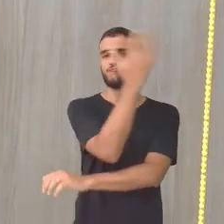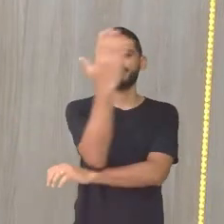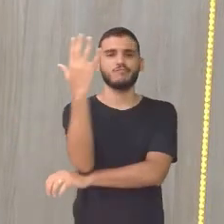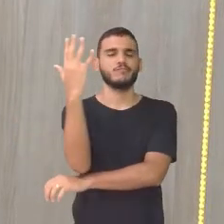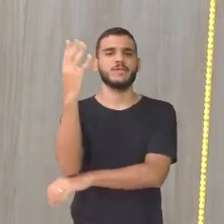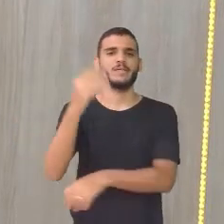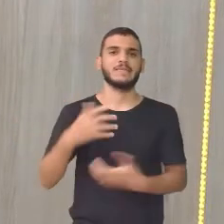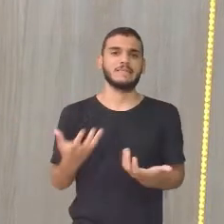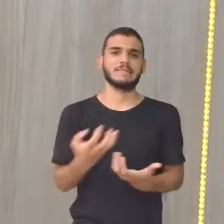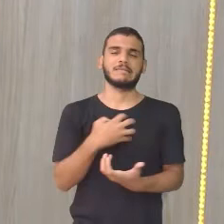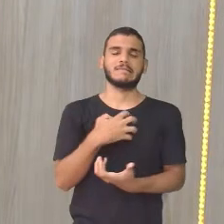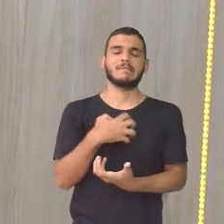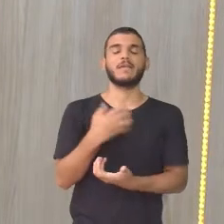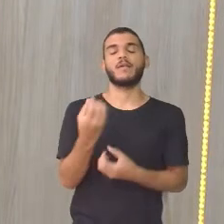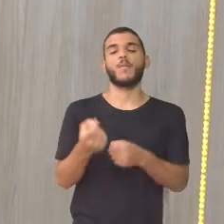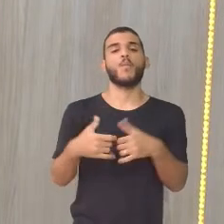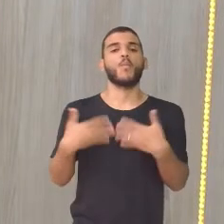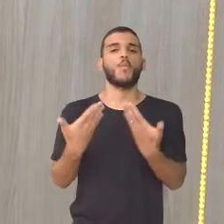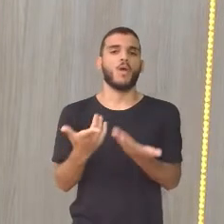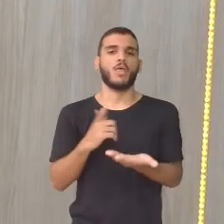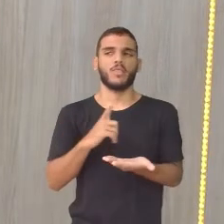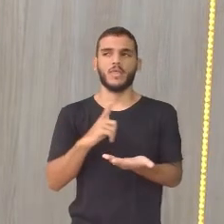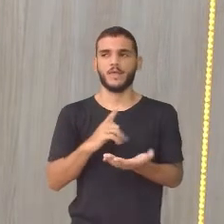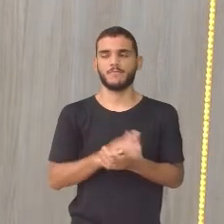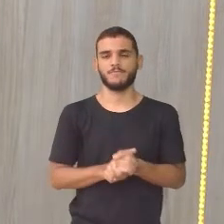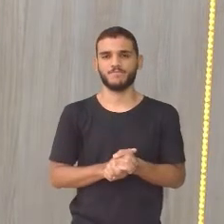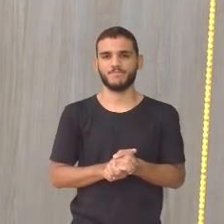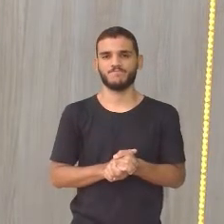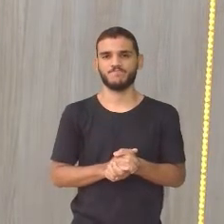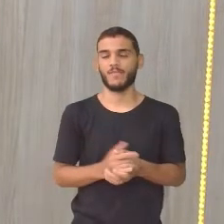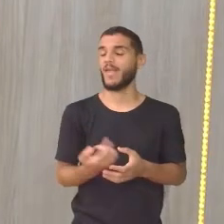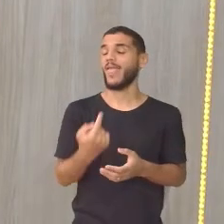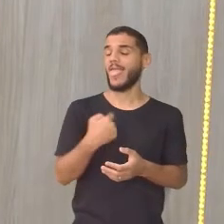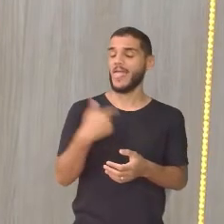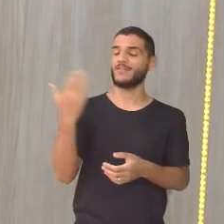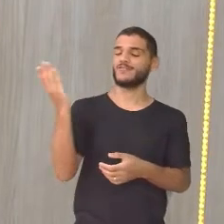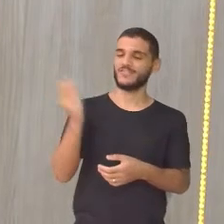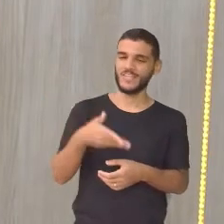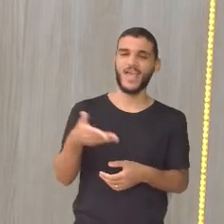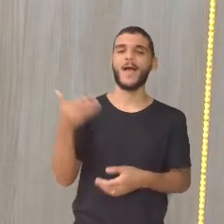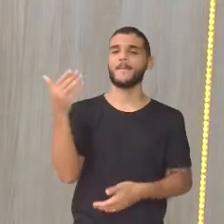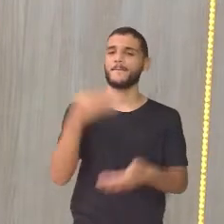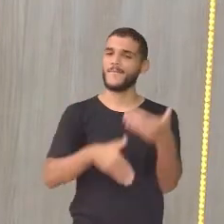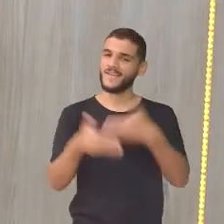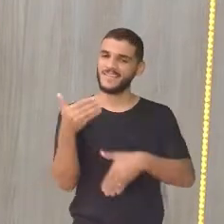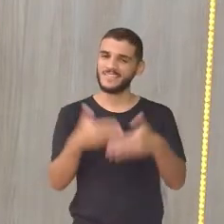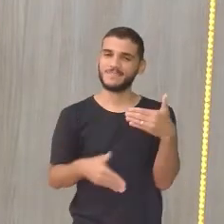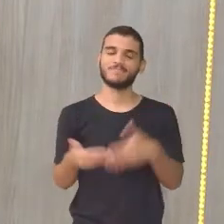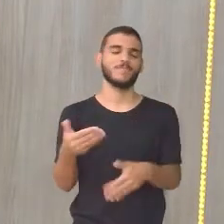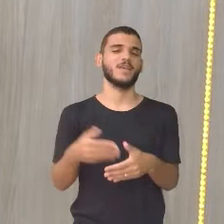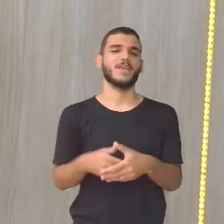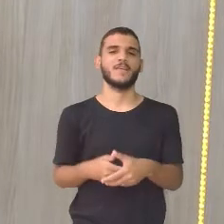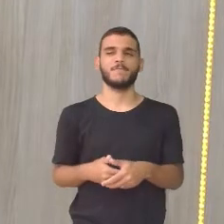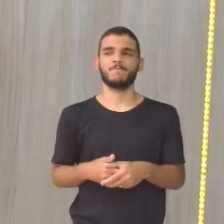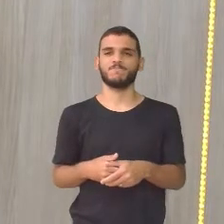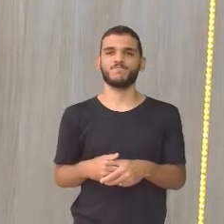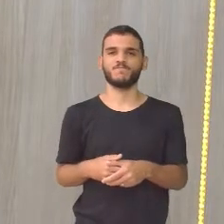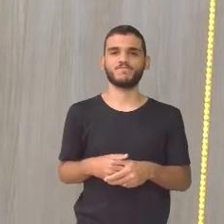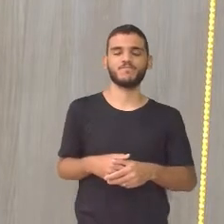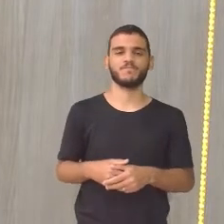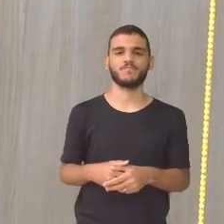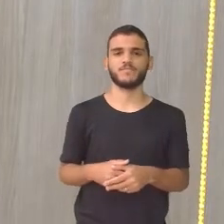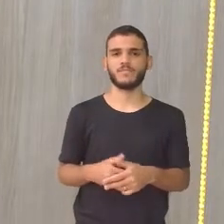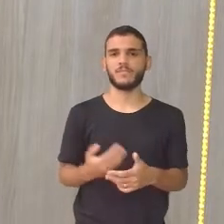você tem, não é? Eu já tive, não é, vários momentos como esse, e